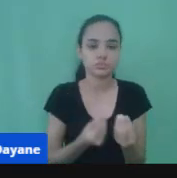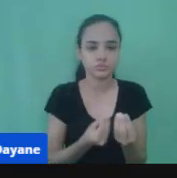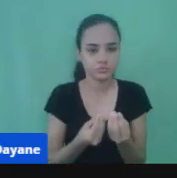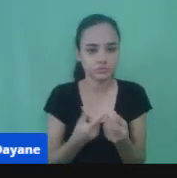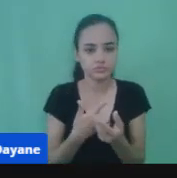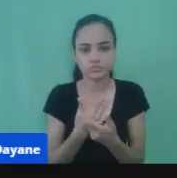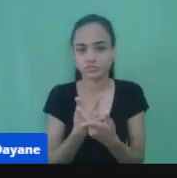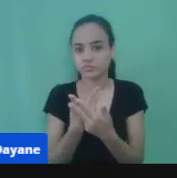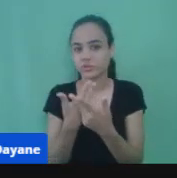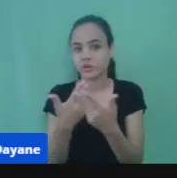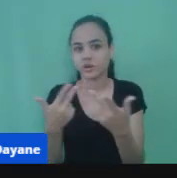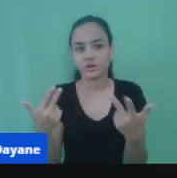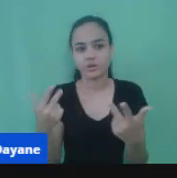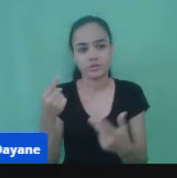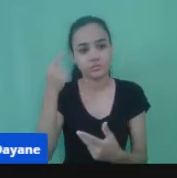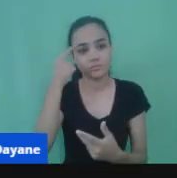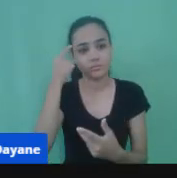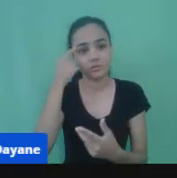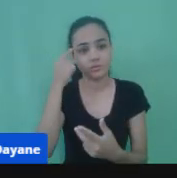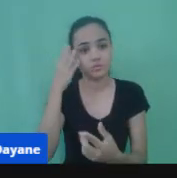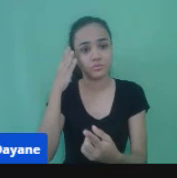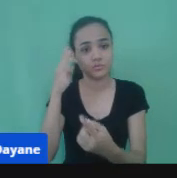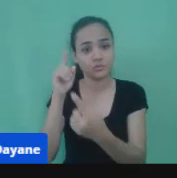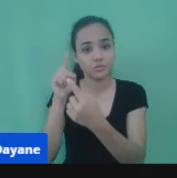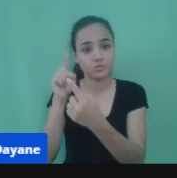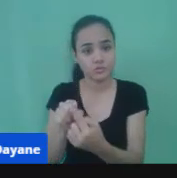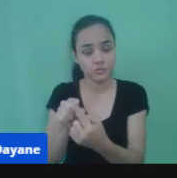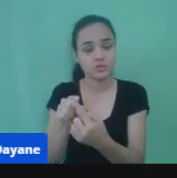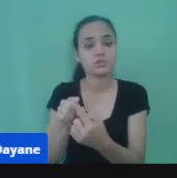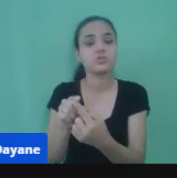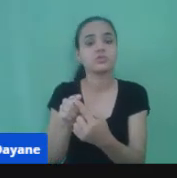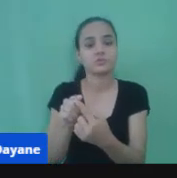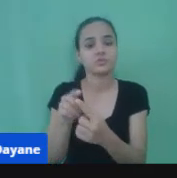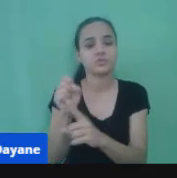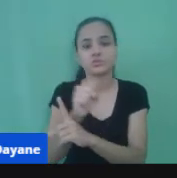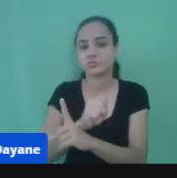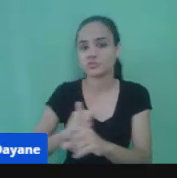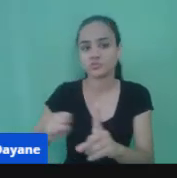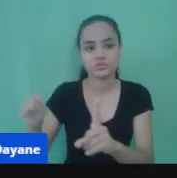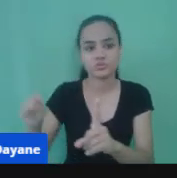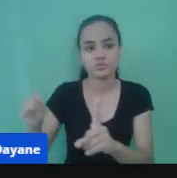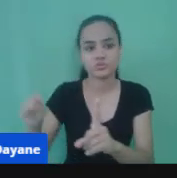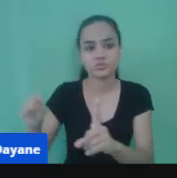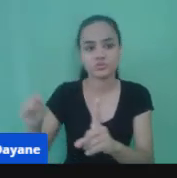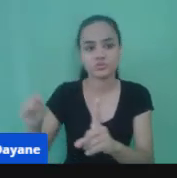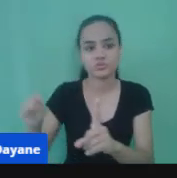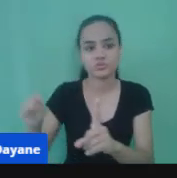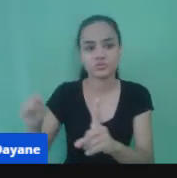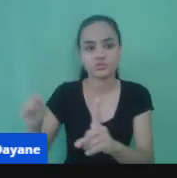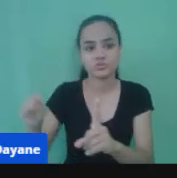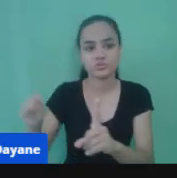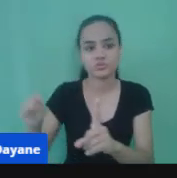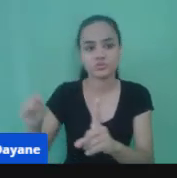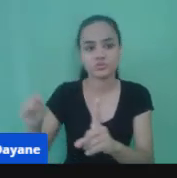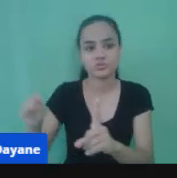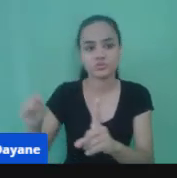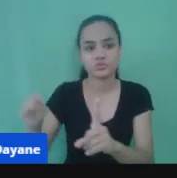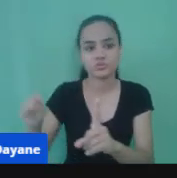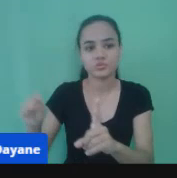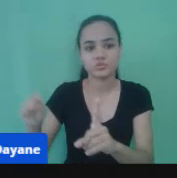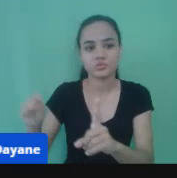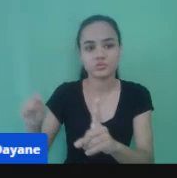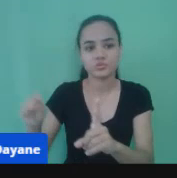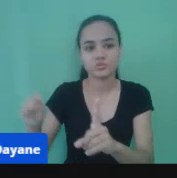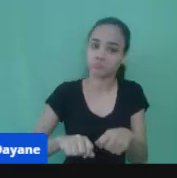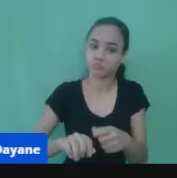faz também pensando no lado social, se é que é possível você separar o ser humano da natureza, né? O próprio Carlos Walter